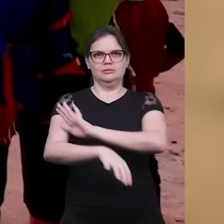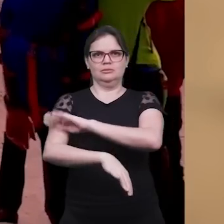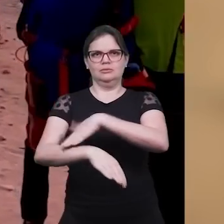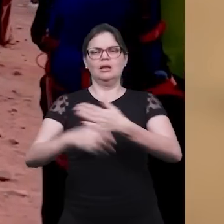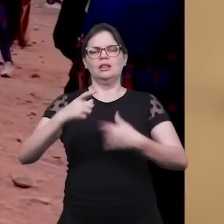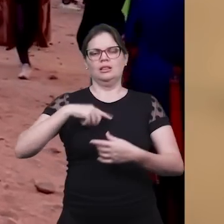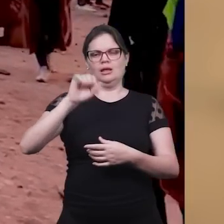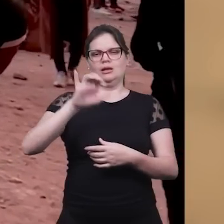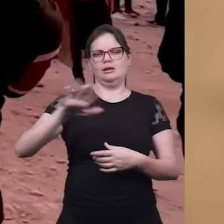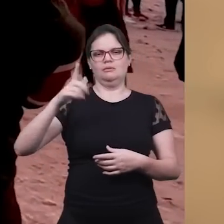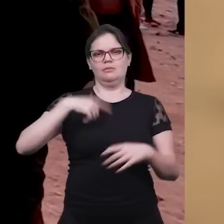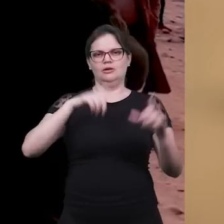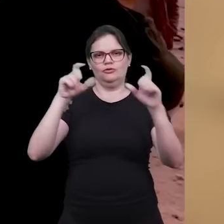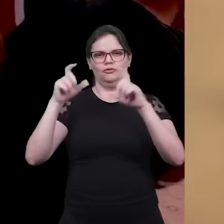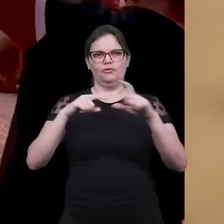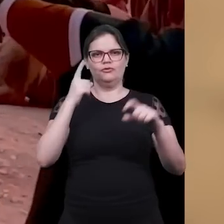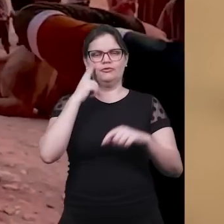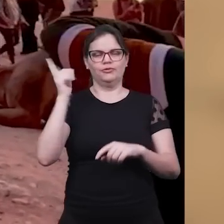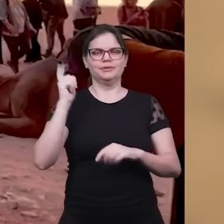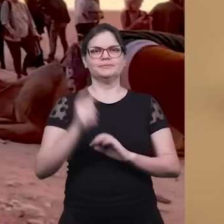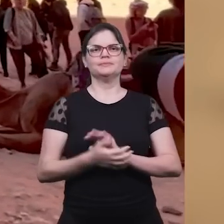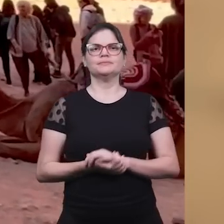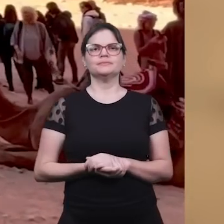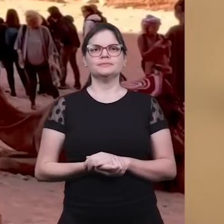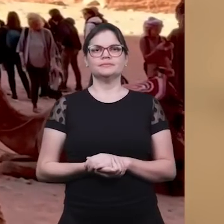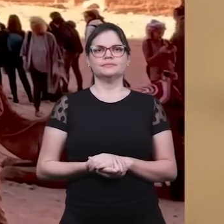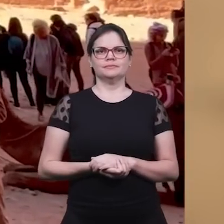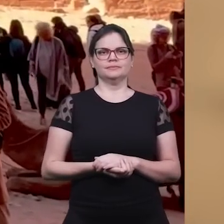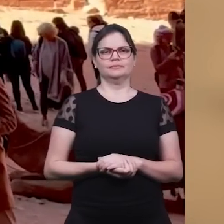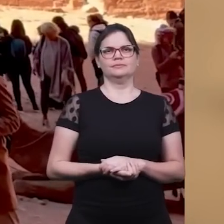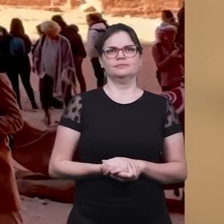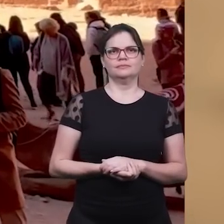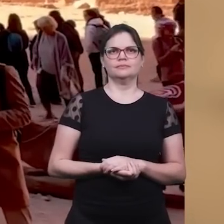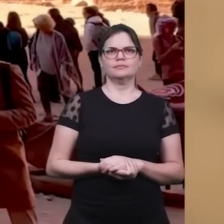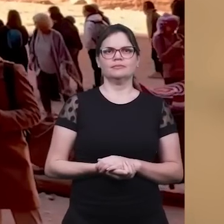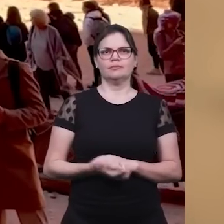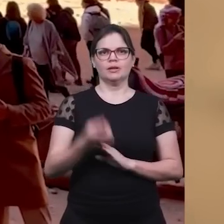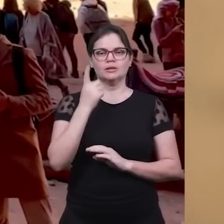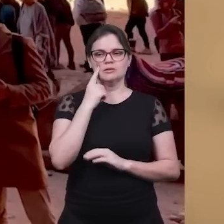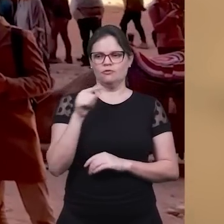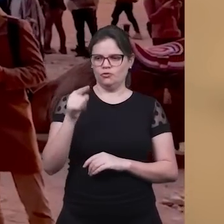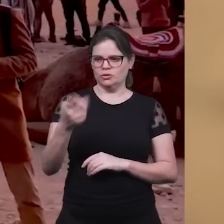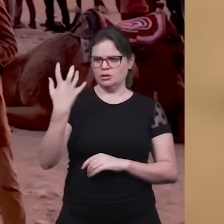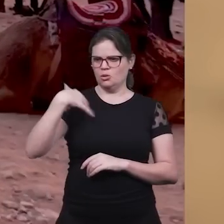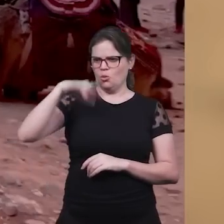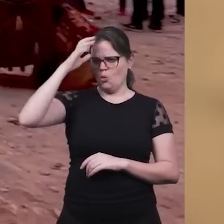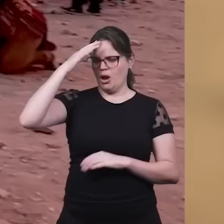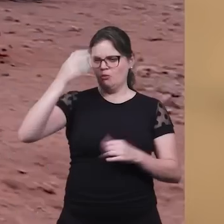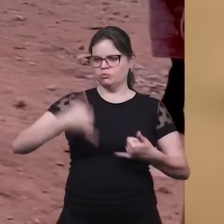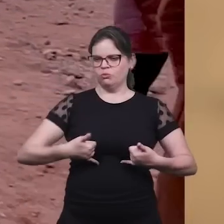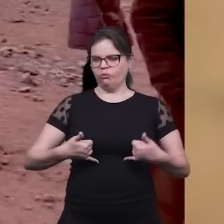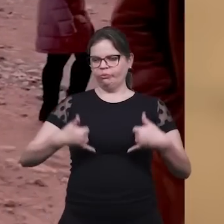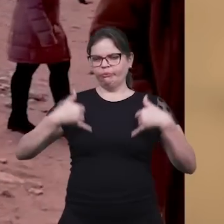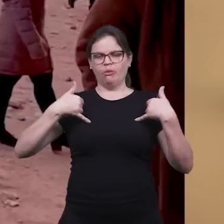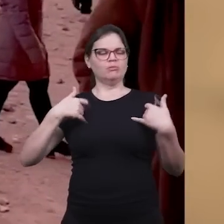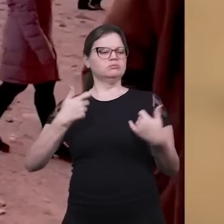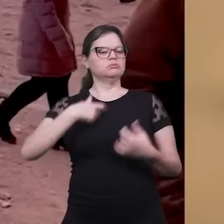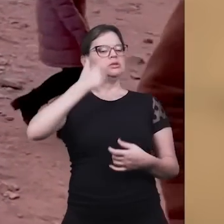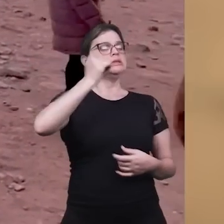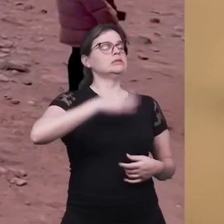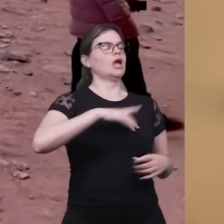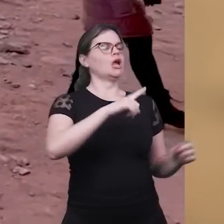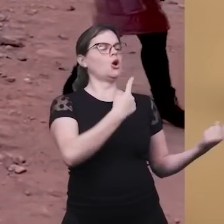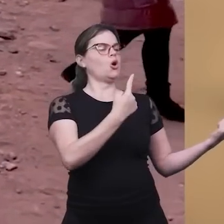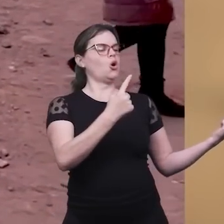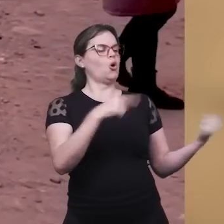tem imagem. Exatamente. Subir lá tem aquela imagem. Então, o senhor falou o seguinte, a soberba de Edom, ninguém me derruba de onde que eu estou. Estou aqui no